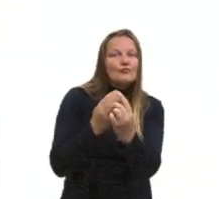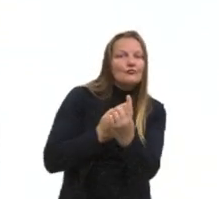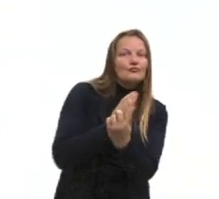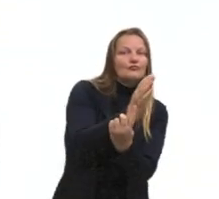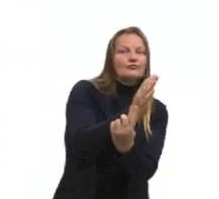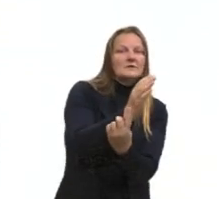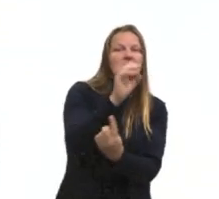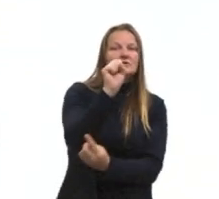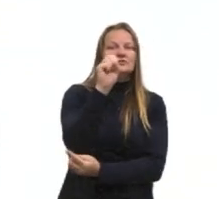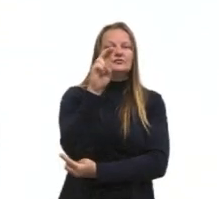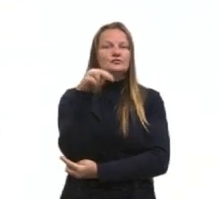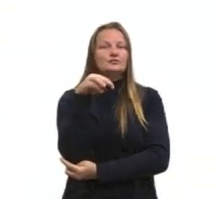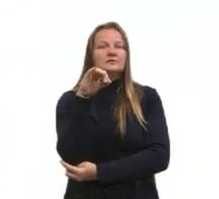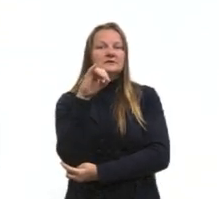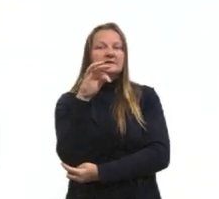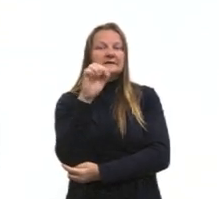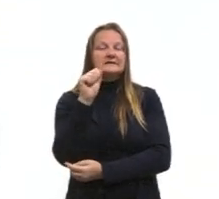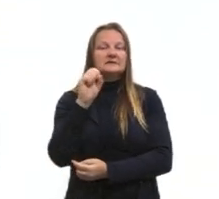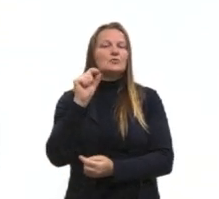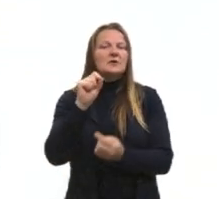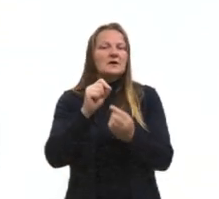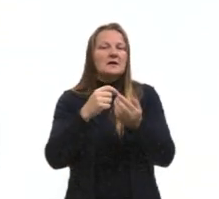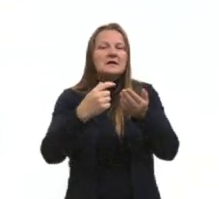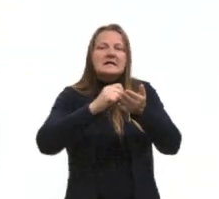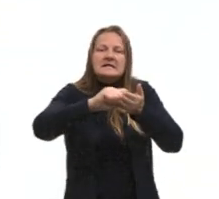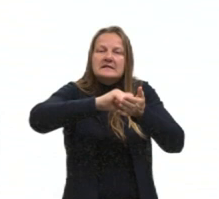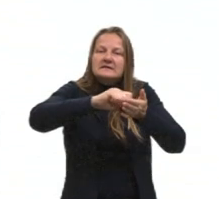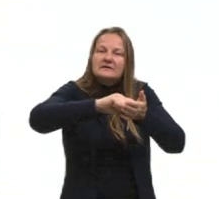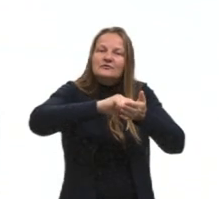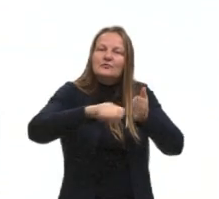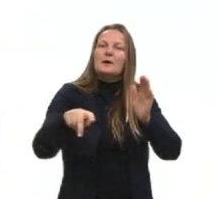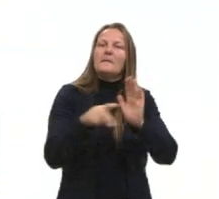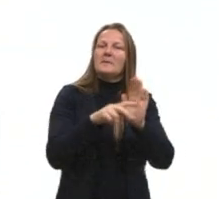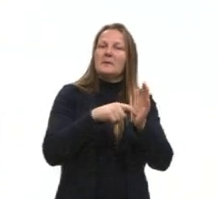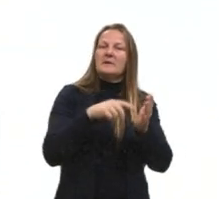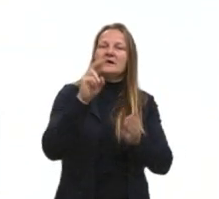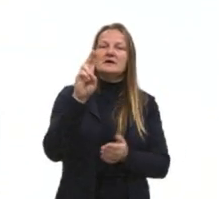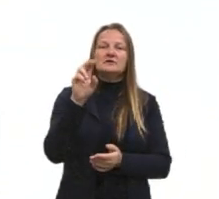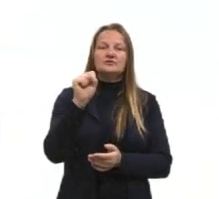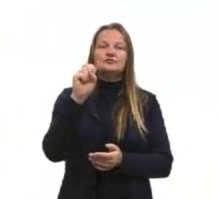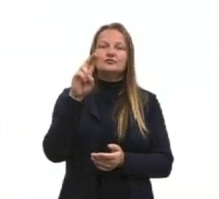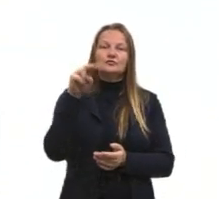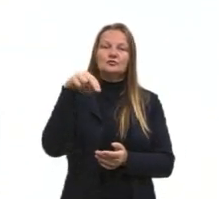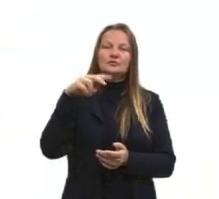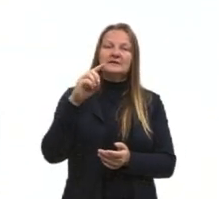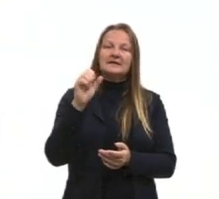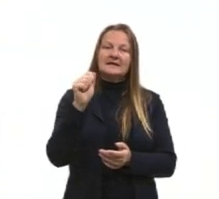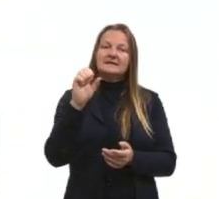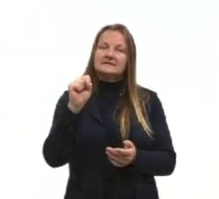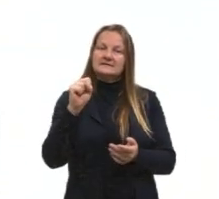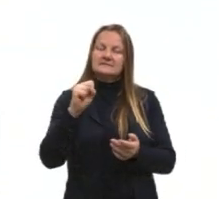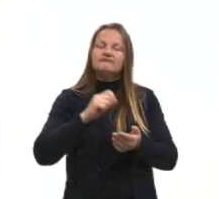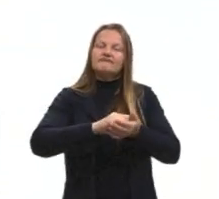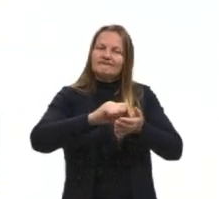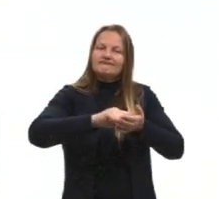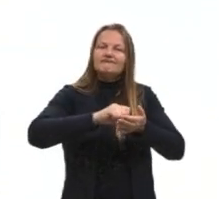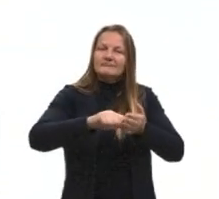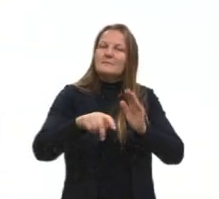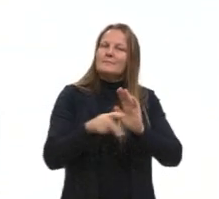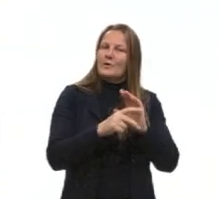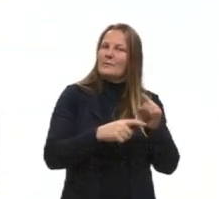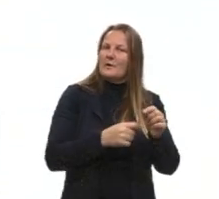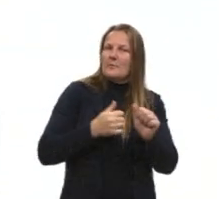que seguem as Runas que seguem as escrituras olha se nós não temos configuração direta né